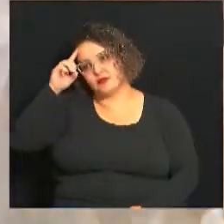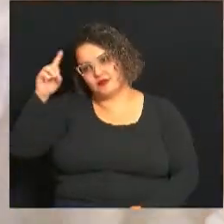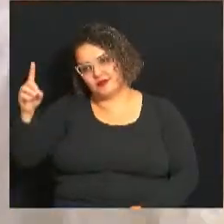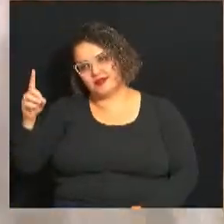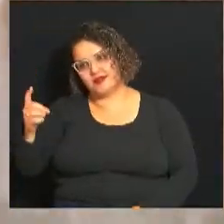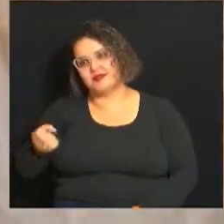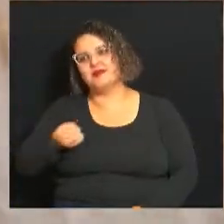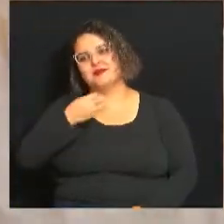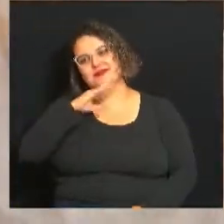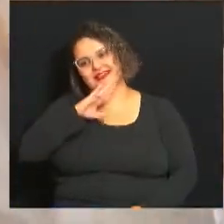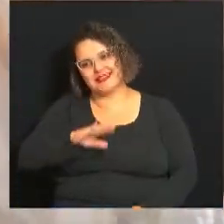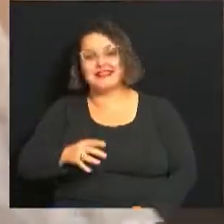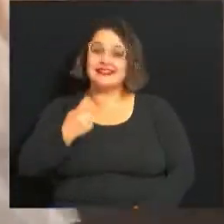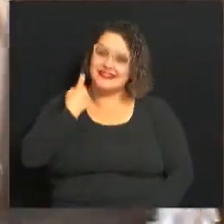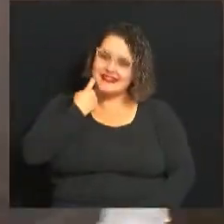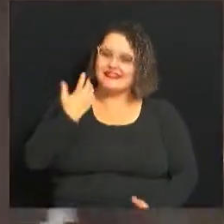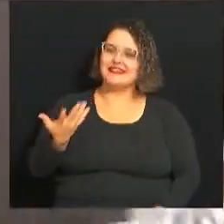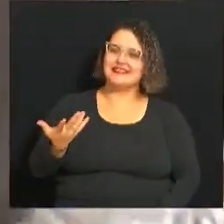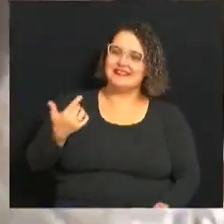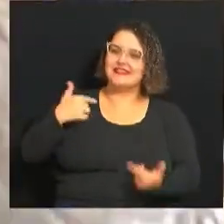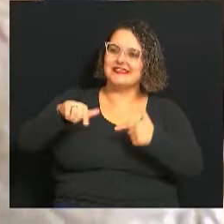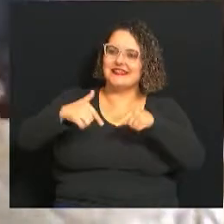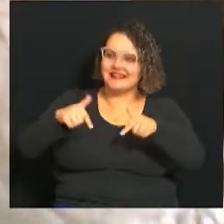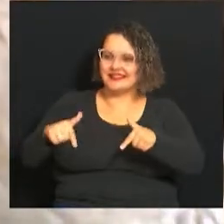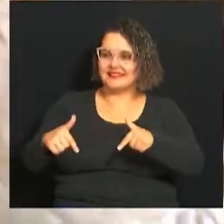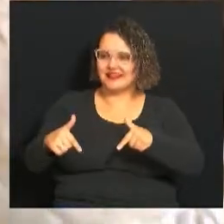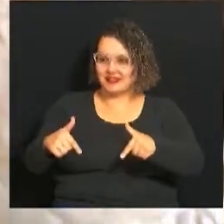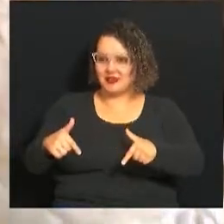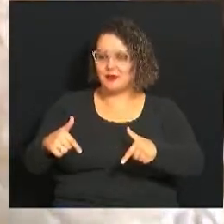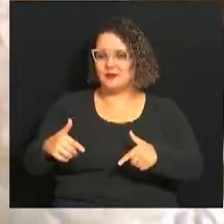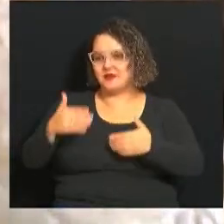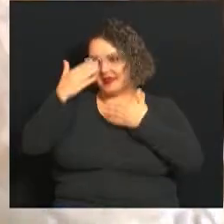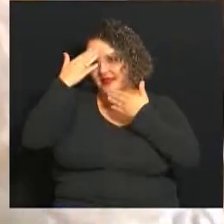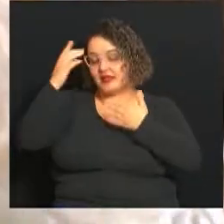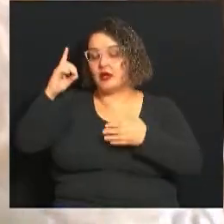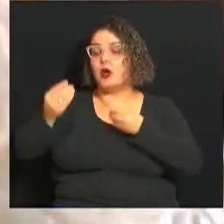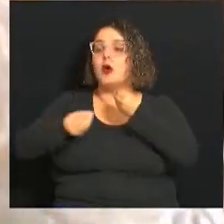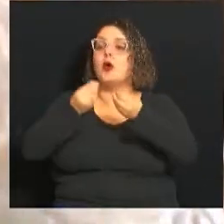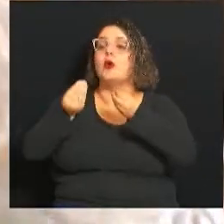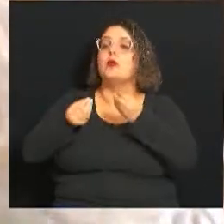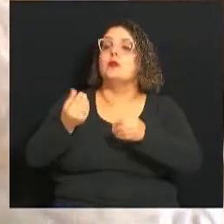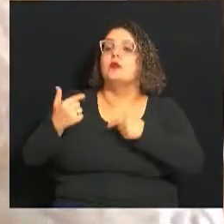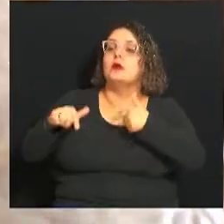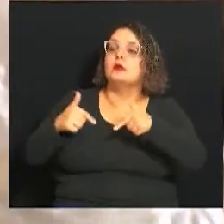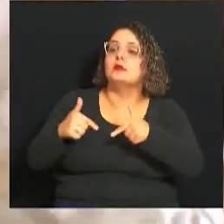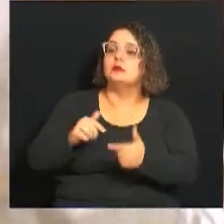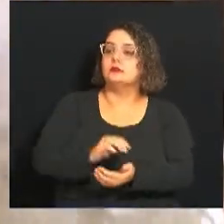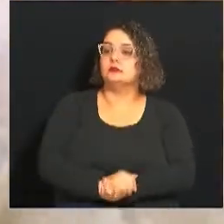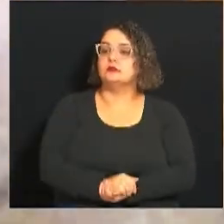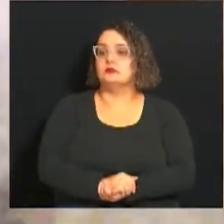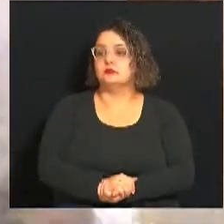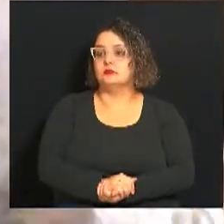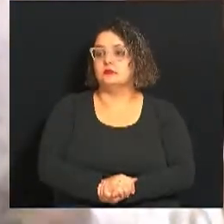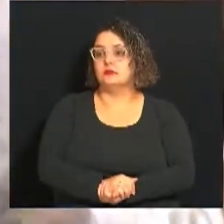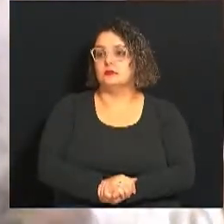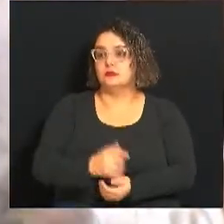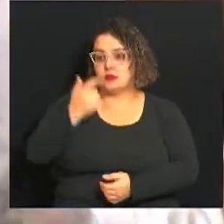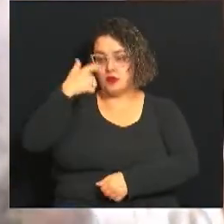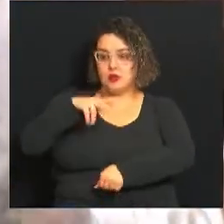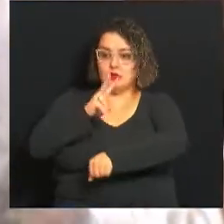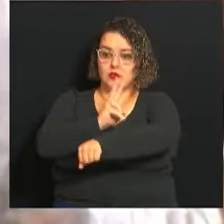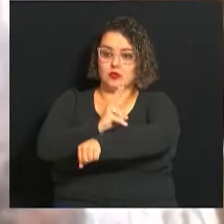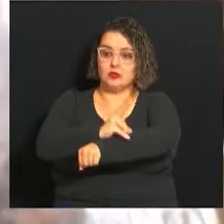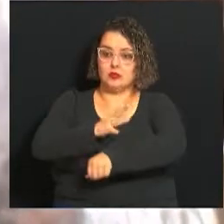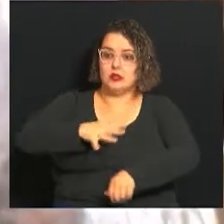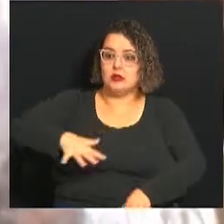bem? Sextou, né? E a gente tá aqui trabalhando, graças a Deus. Como que funciona o seu trabalho aqui na cooperativa? Eu cuido da parte